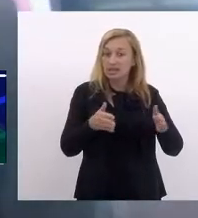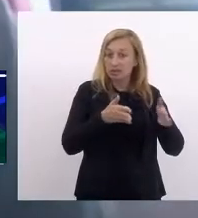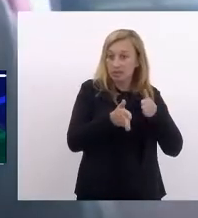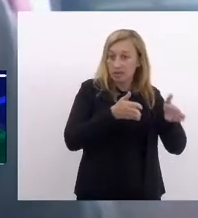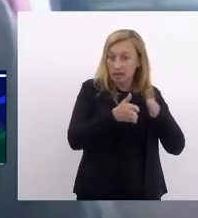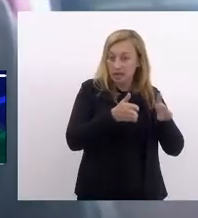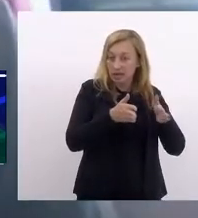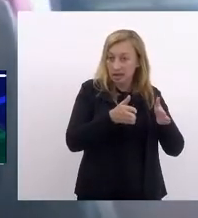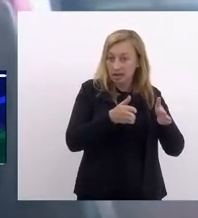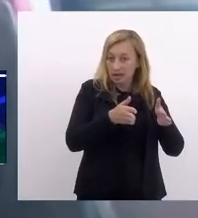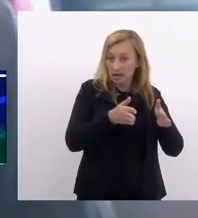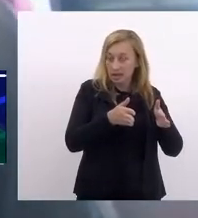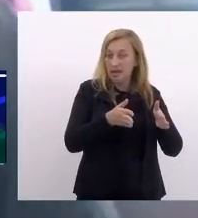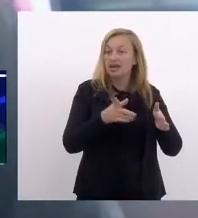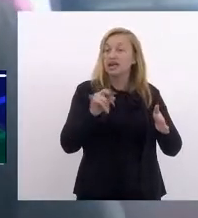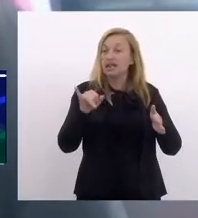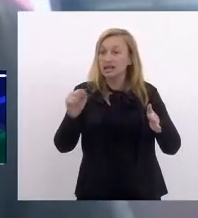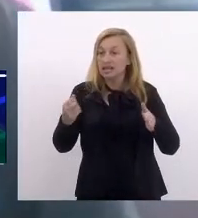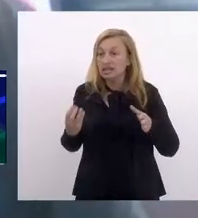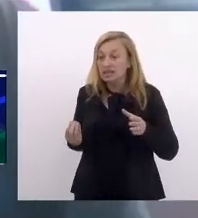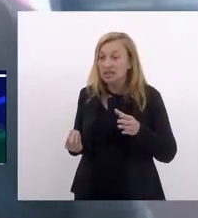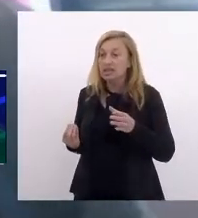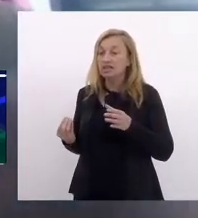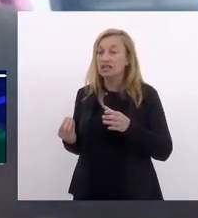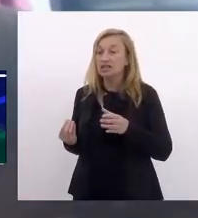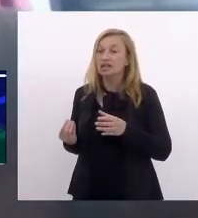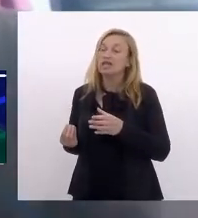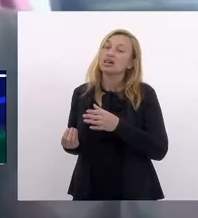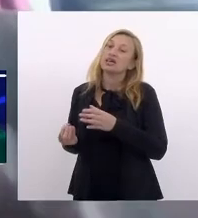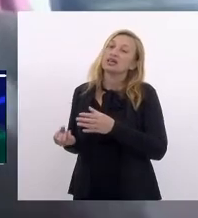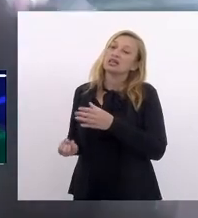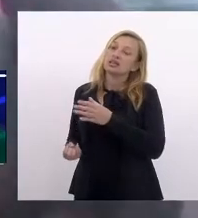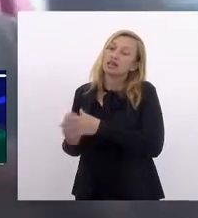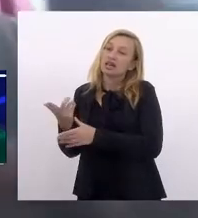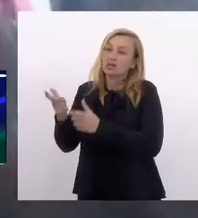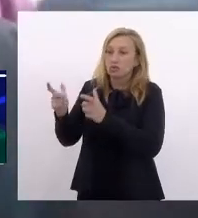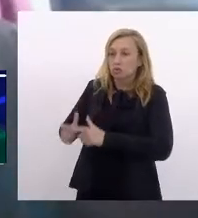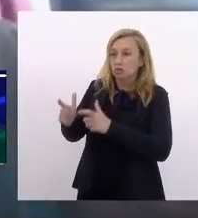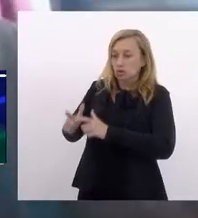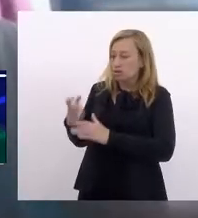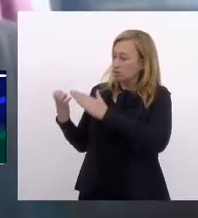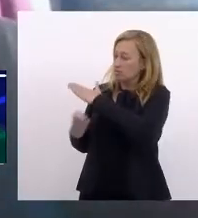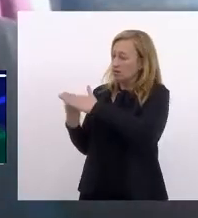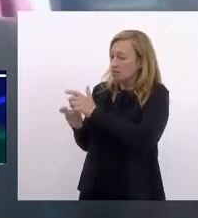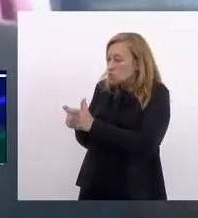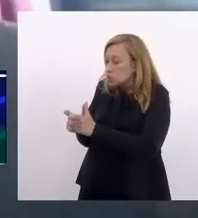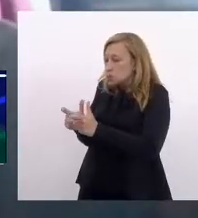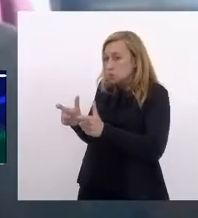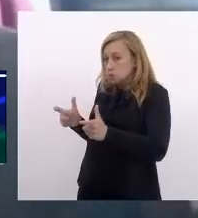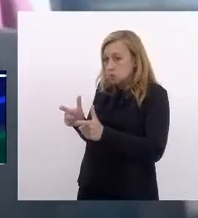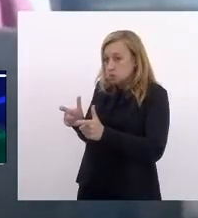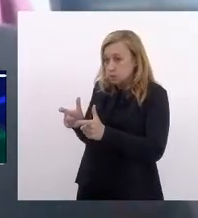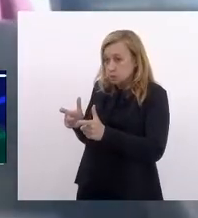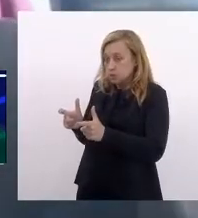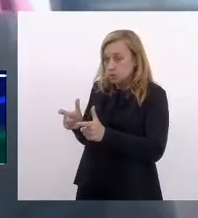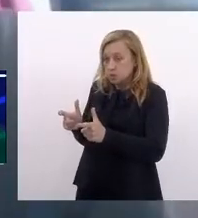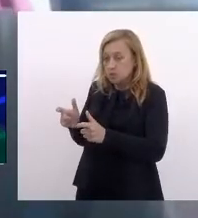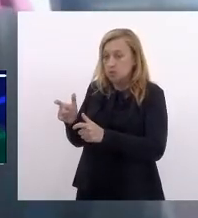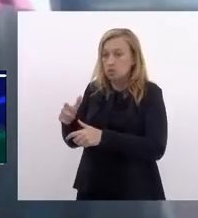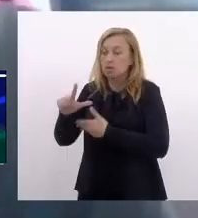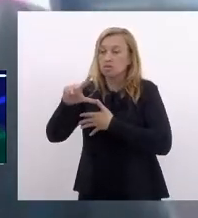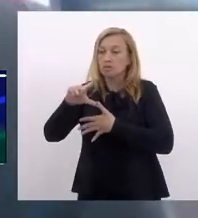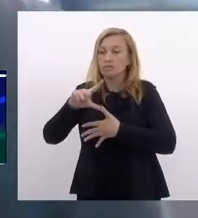LI, que é a licença de instalação, para um empreendimento desta dimensão, a maior siderúrgica da América